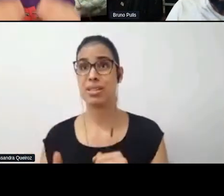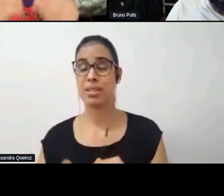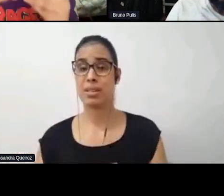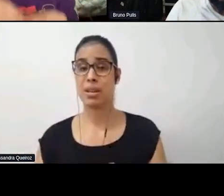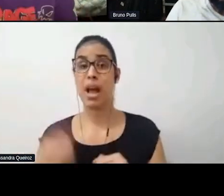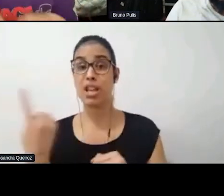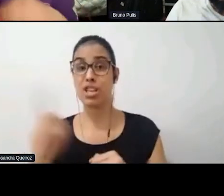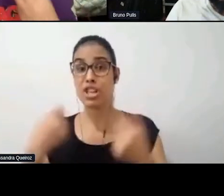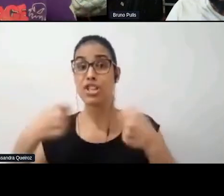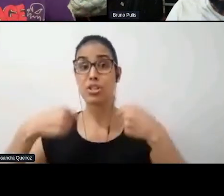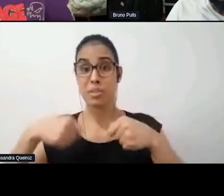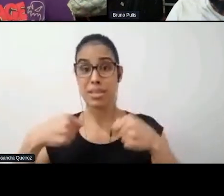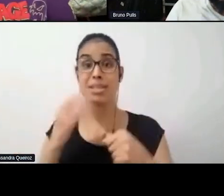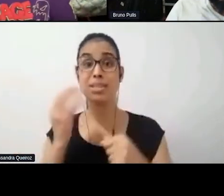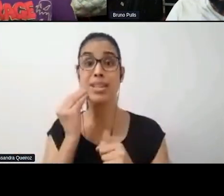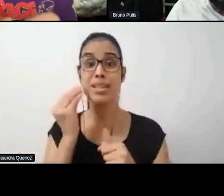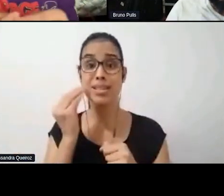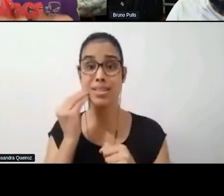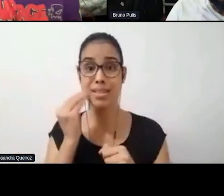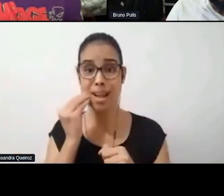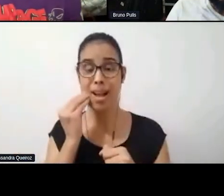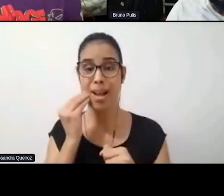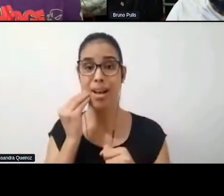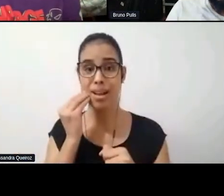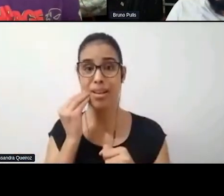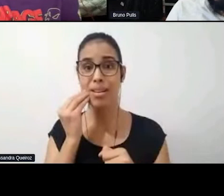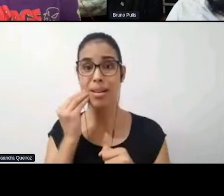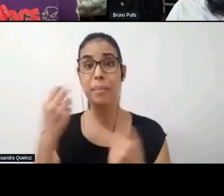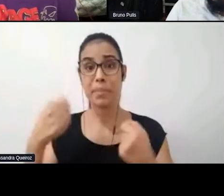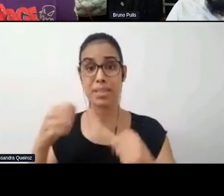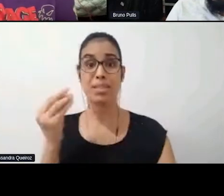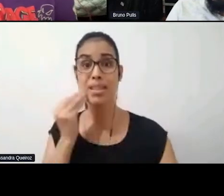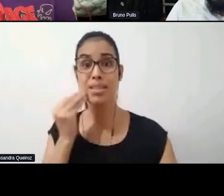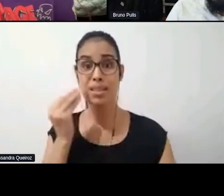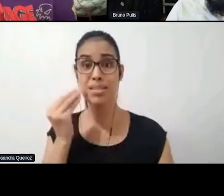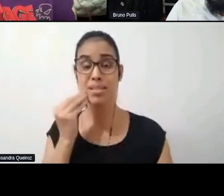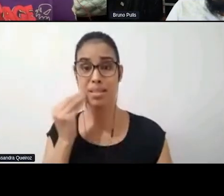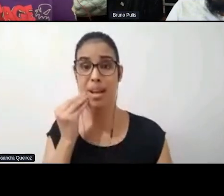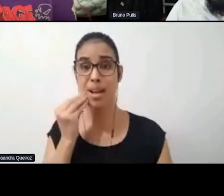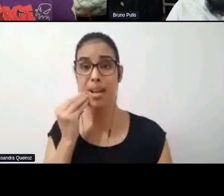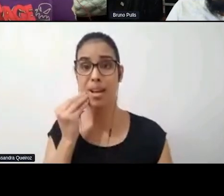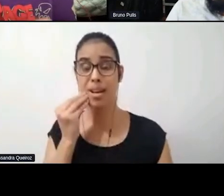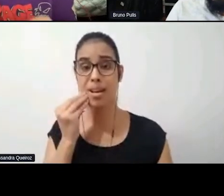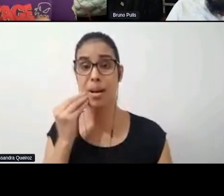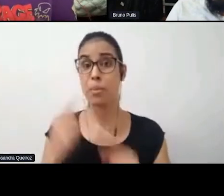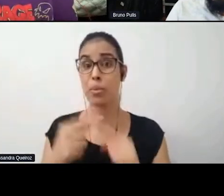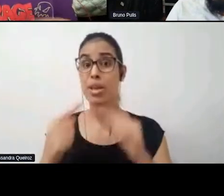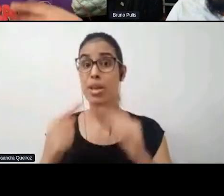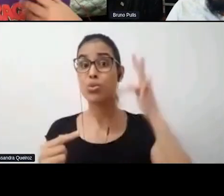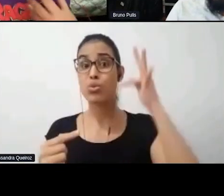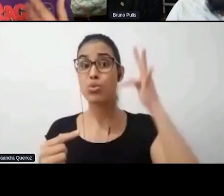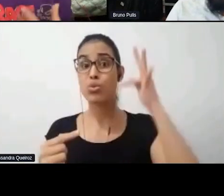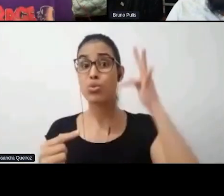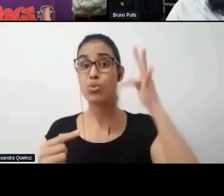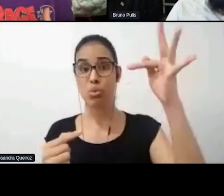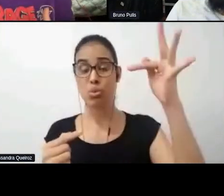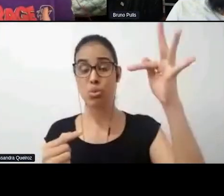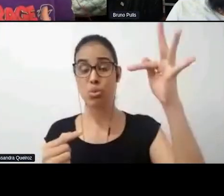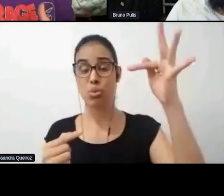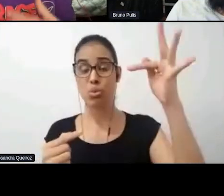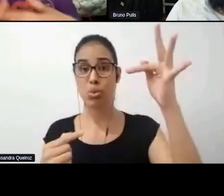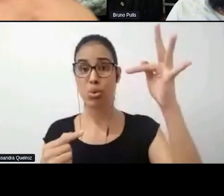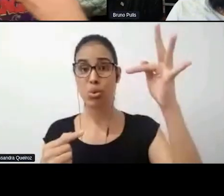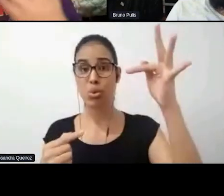sustentável e que seja possível de escalar, para que no futuro o time de acessibilidade se responsabilize apenas por fazer manutenção do